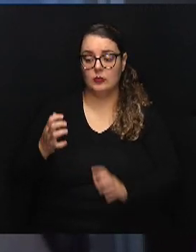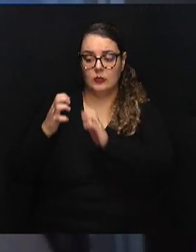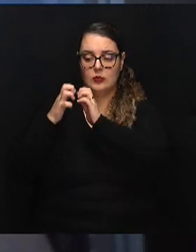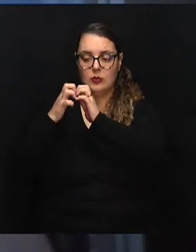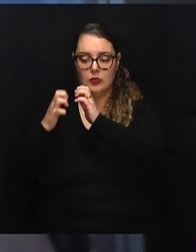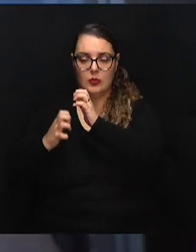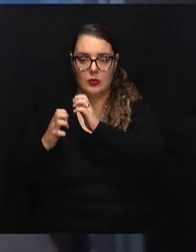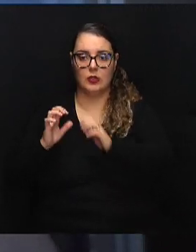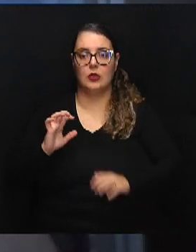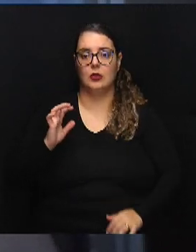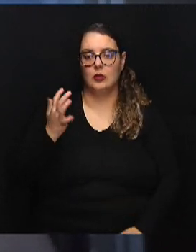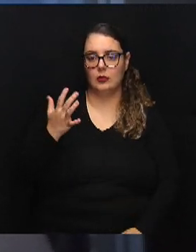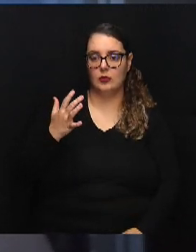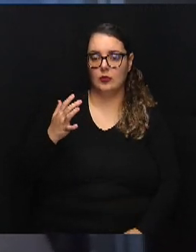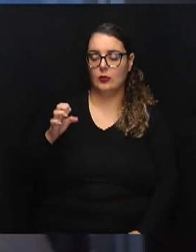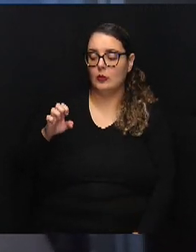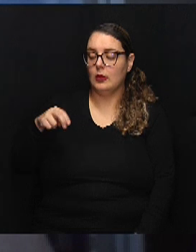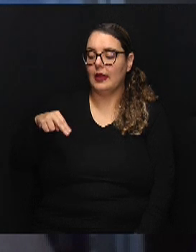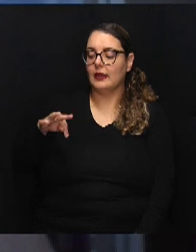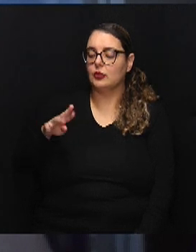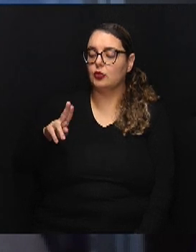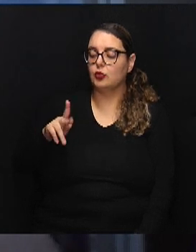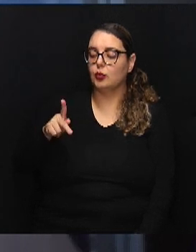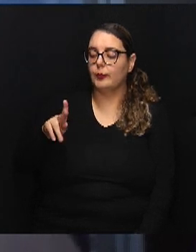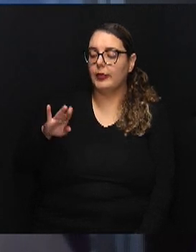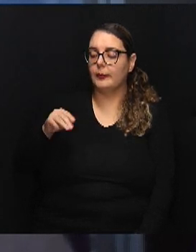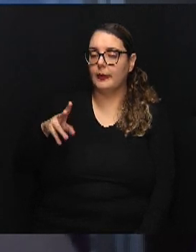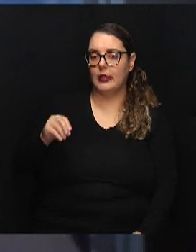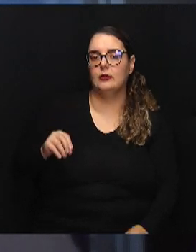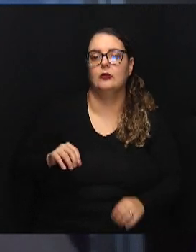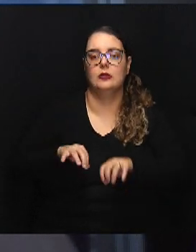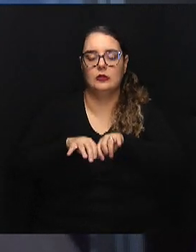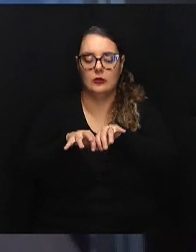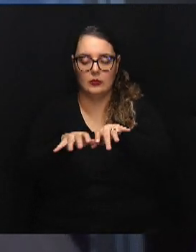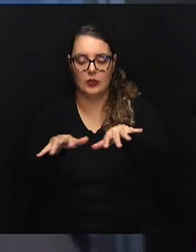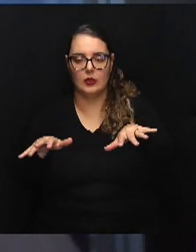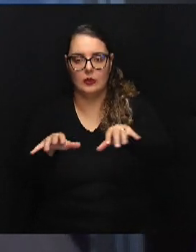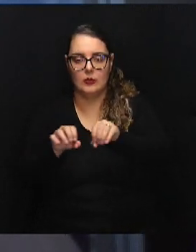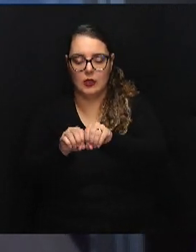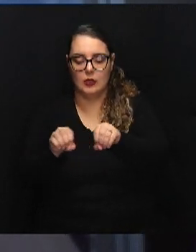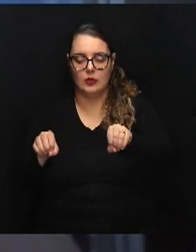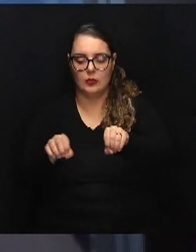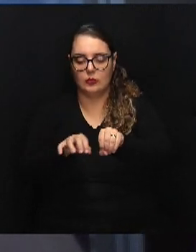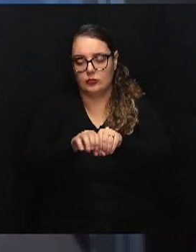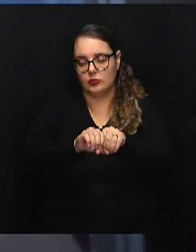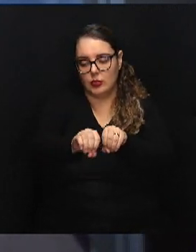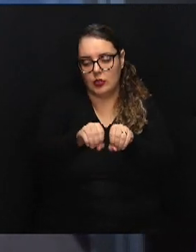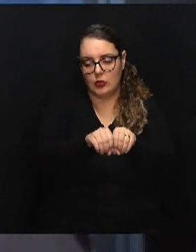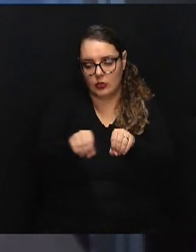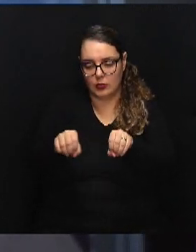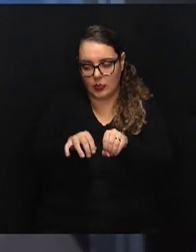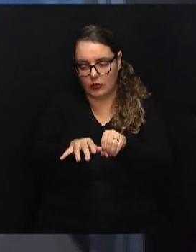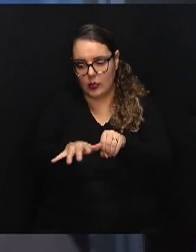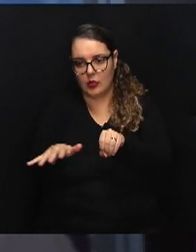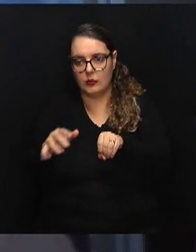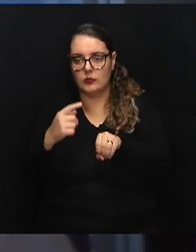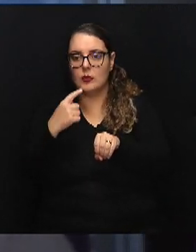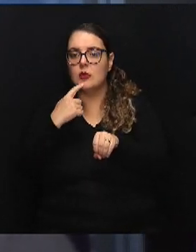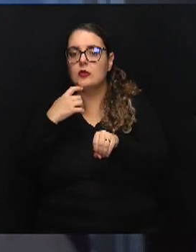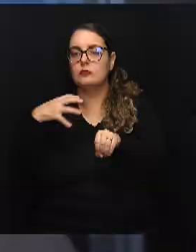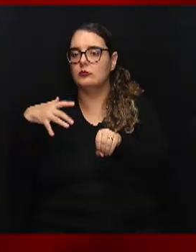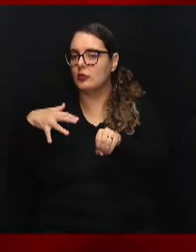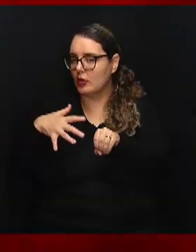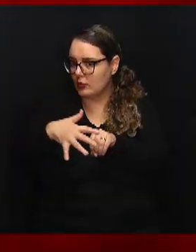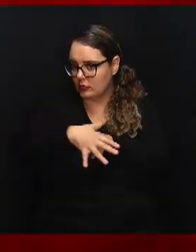você ocorre um entupimento, Então, você tem uma rede de vasos que levam sangue para todos os nossos órgãos do organismo, Para que